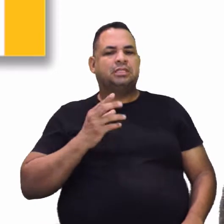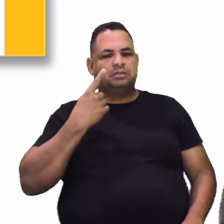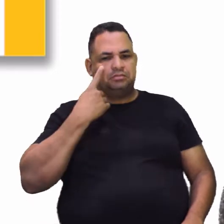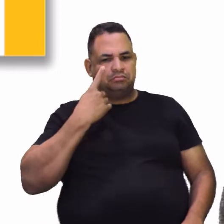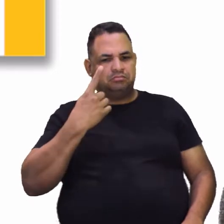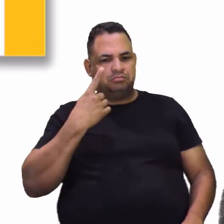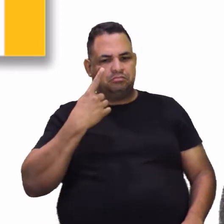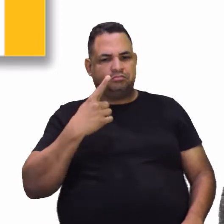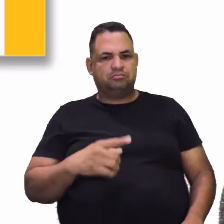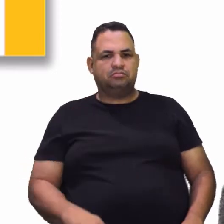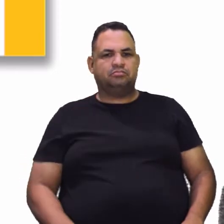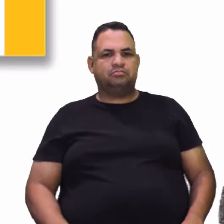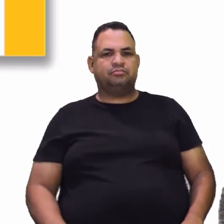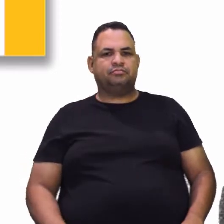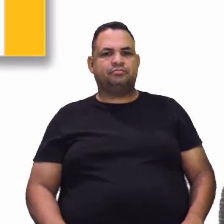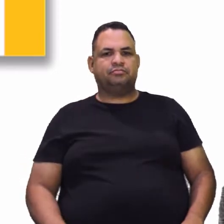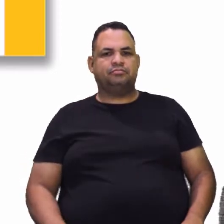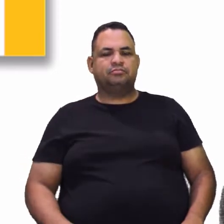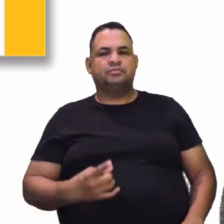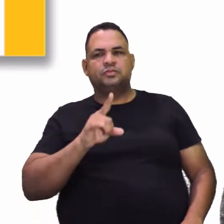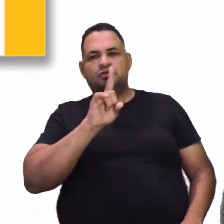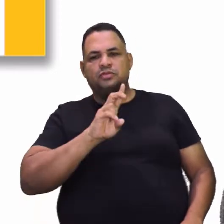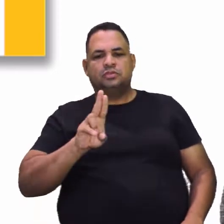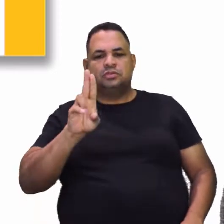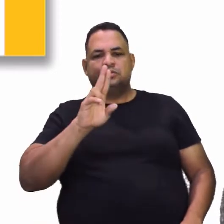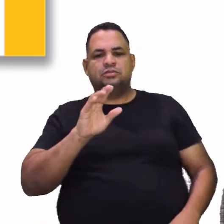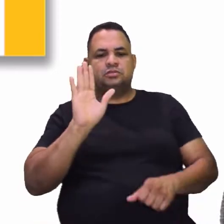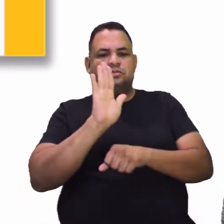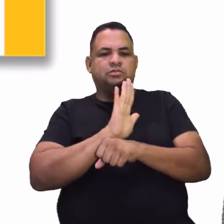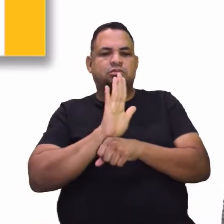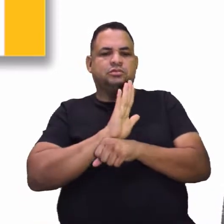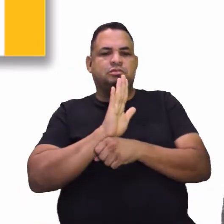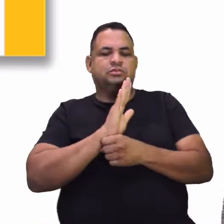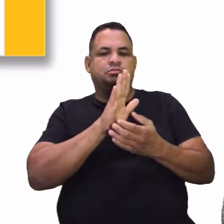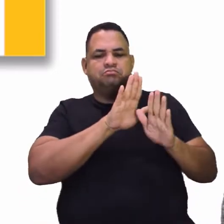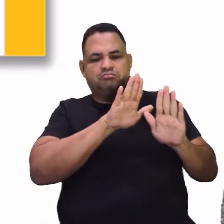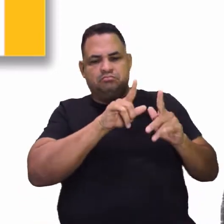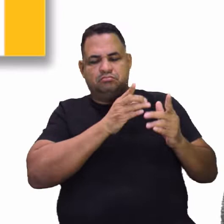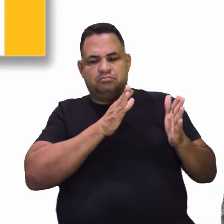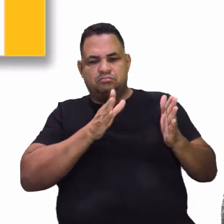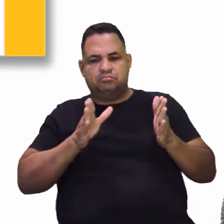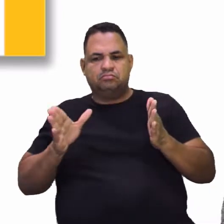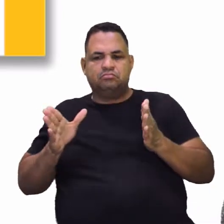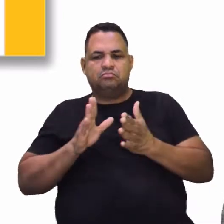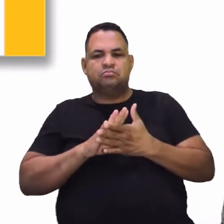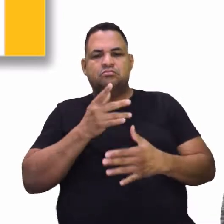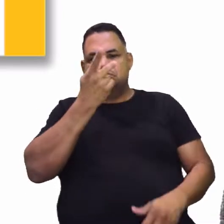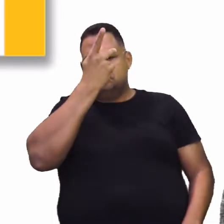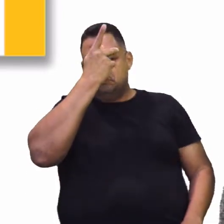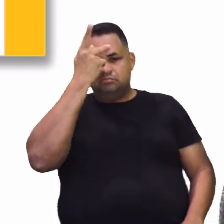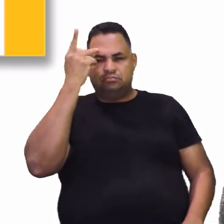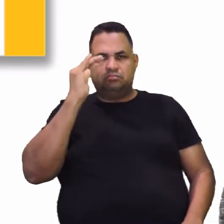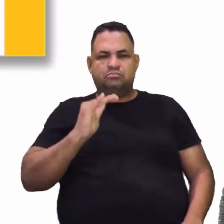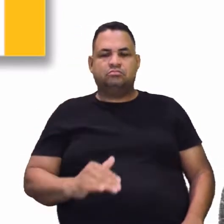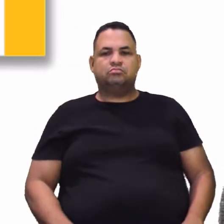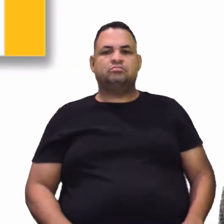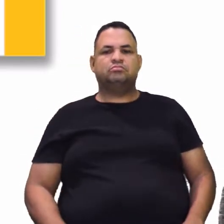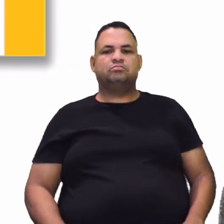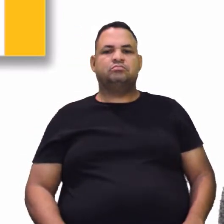viram essa expressão I do em filmes, em séries, no momento lá que a pessoa tá lá no